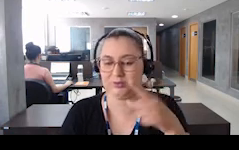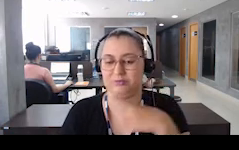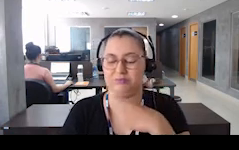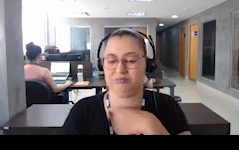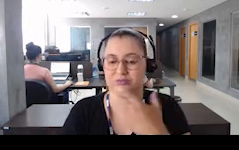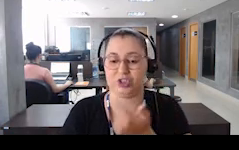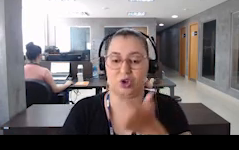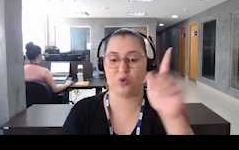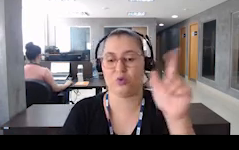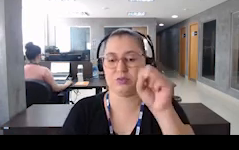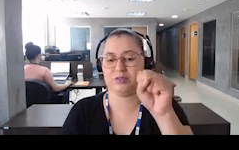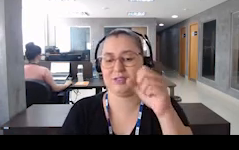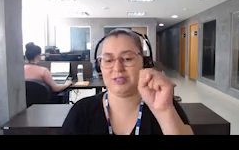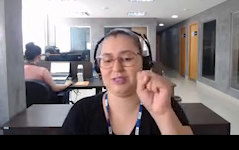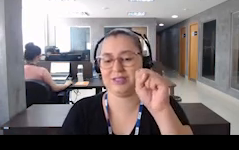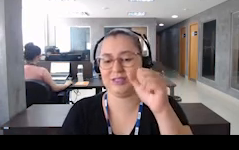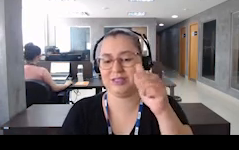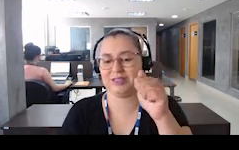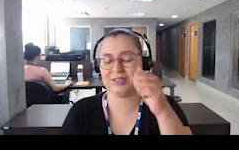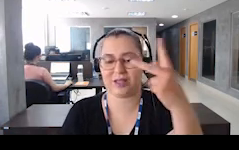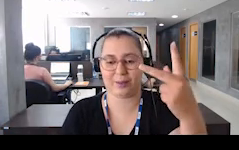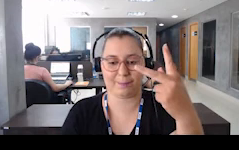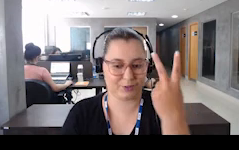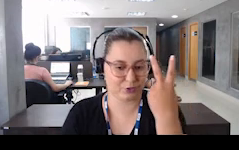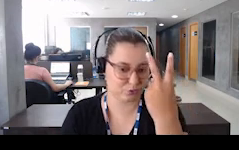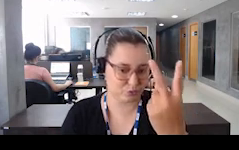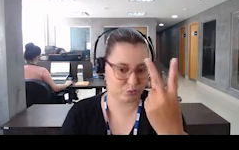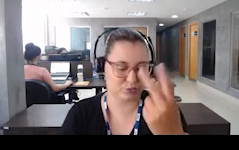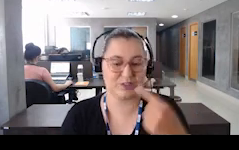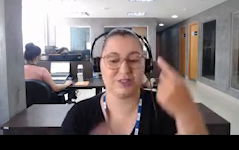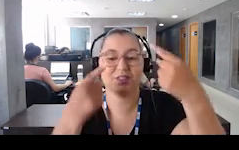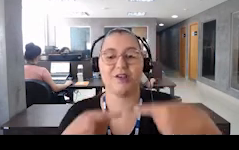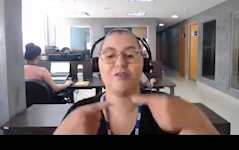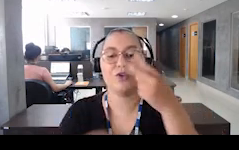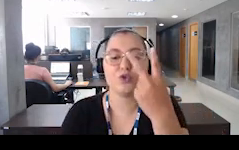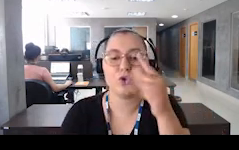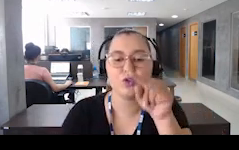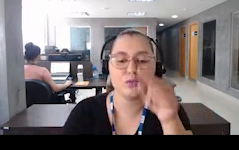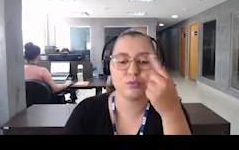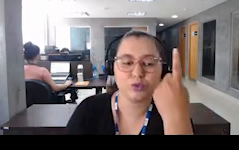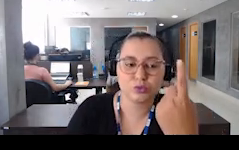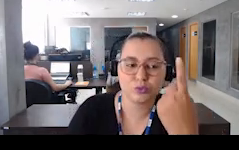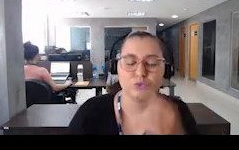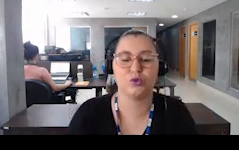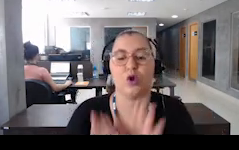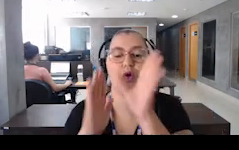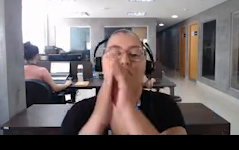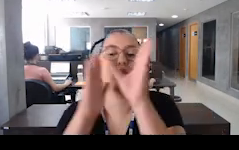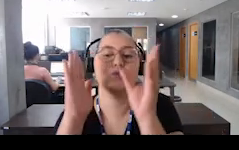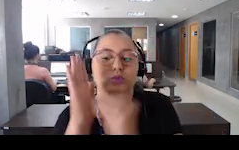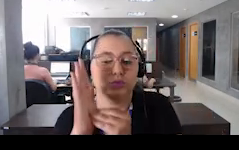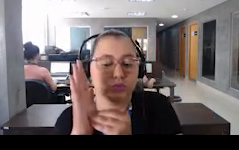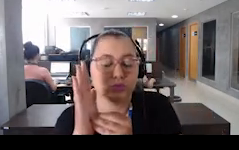2, já é a outra SAP, né? Desafio 2.1, quais são os conteúdos que vocês precisam ver